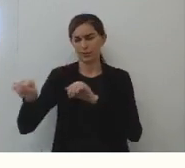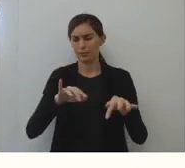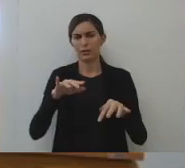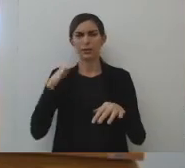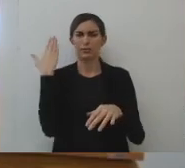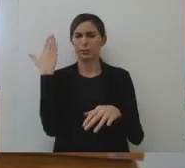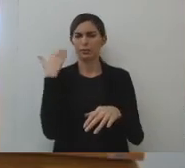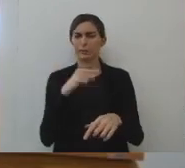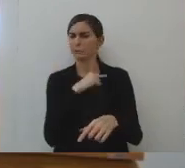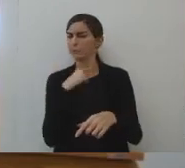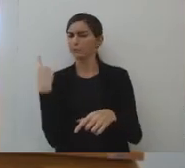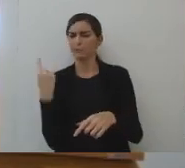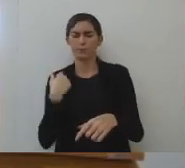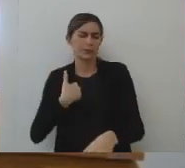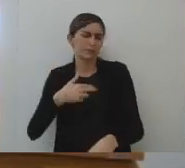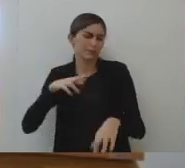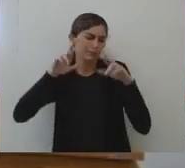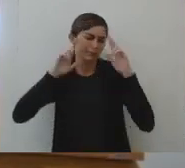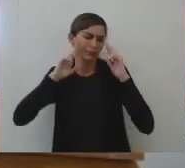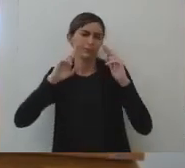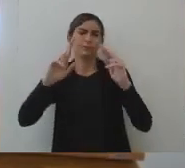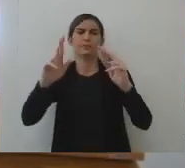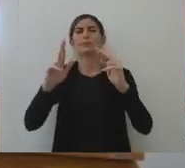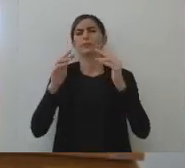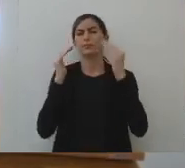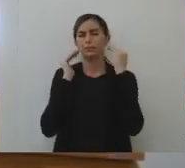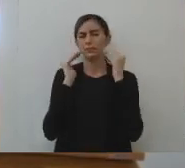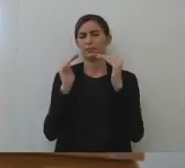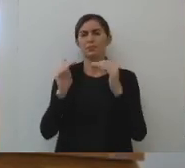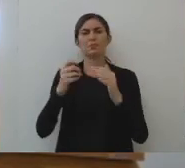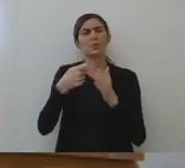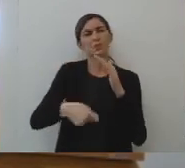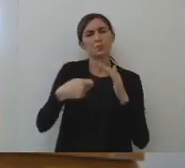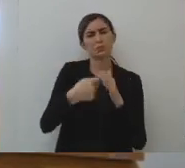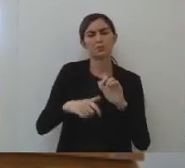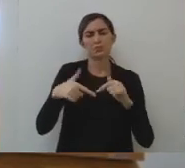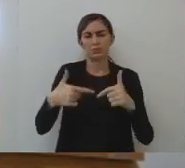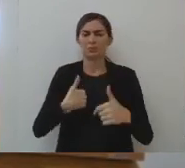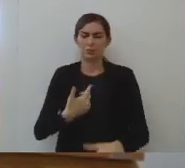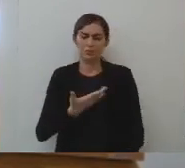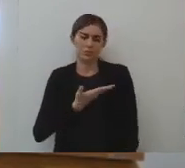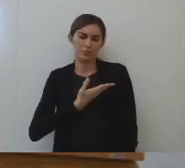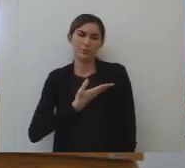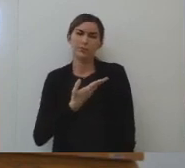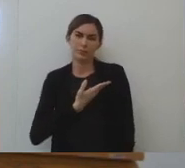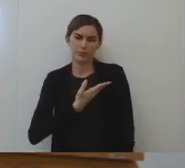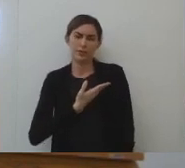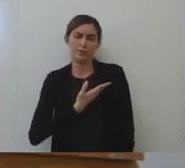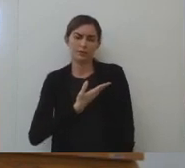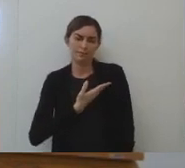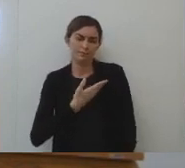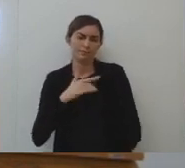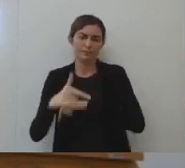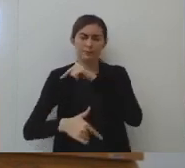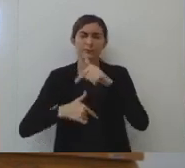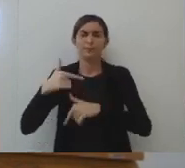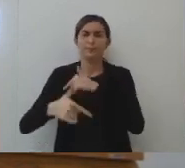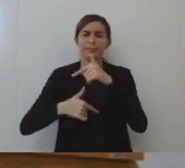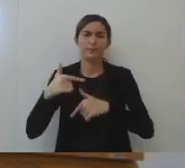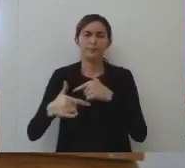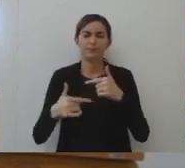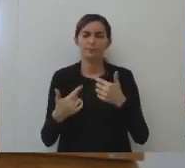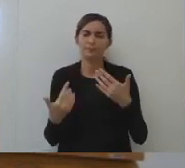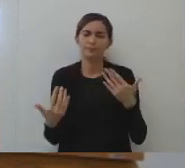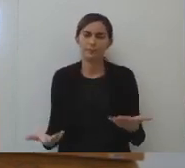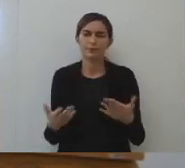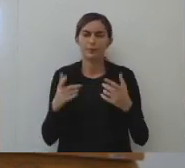é uma pessoa que eu tenho profundo respeito e profunda admiração, uma lutadora, minha amiga, minha colega de trabalho,